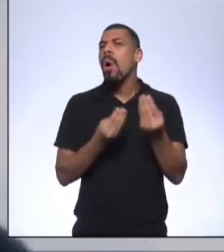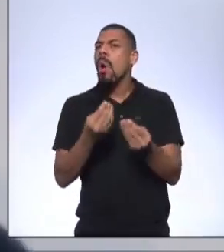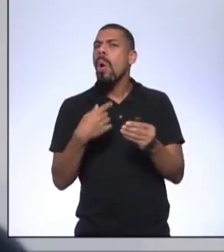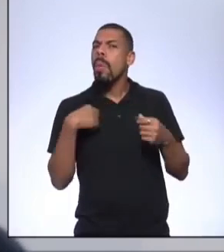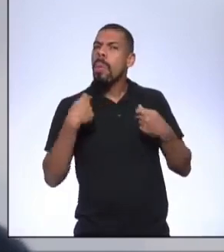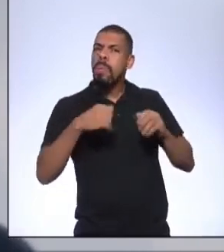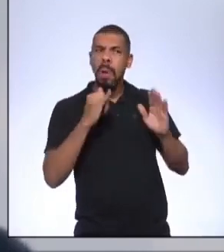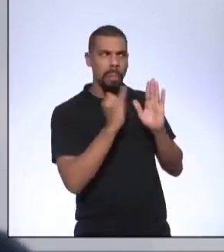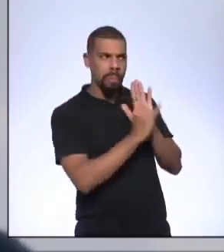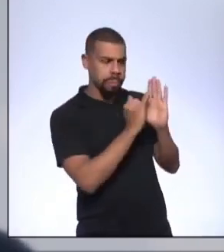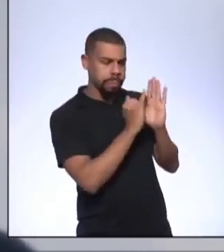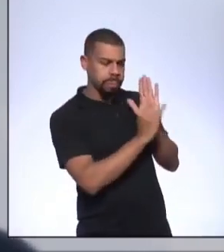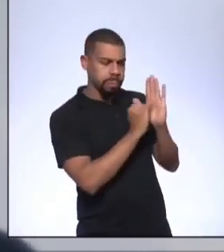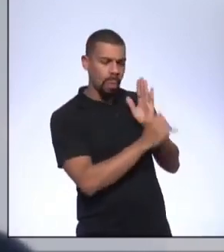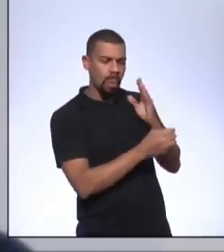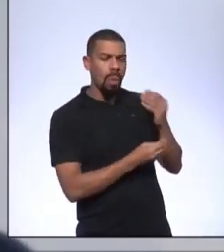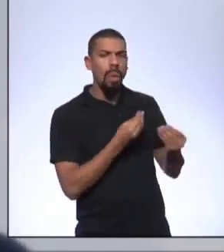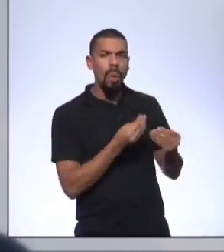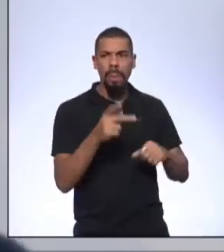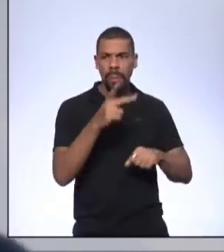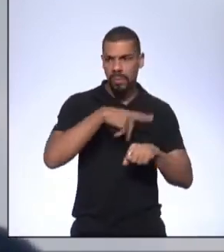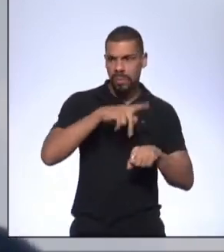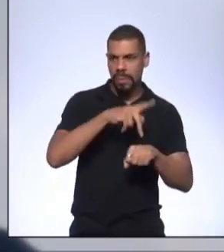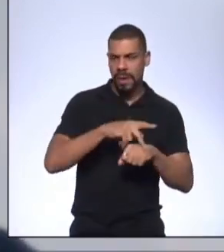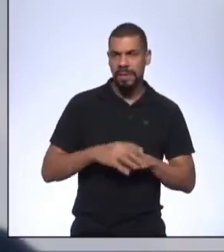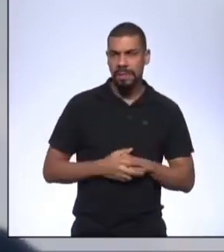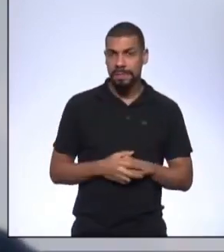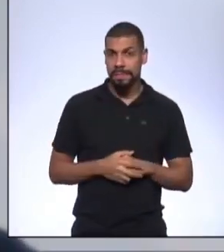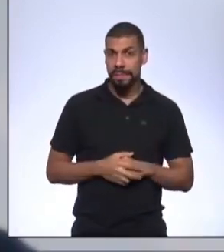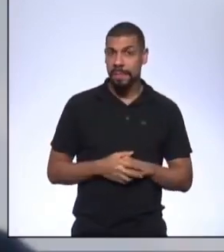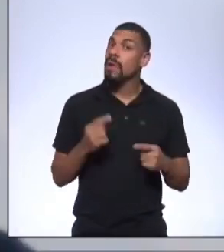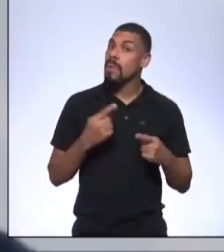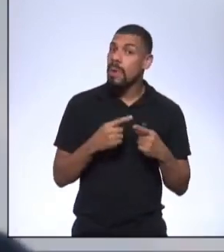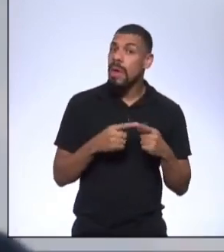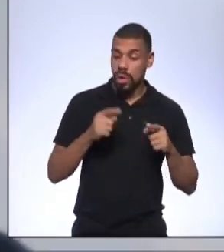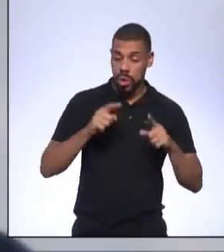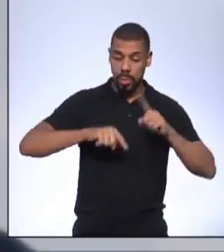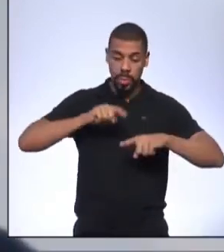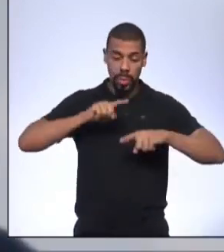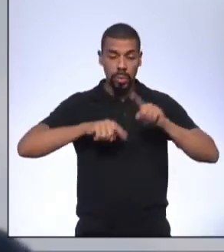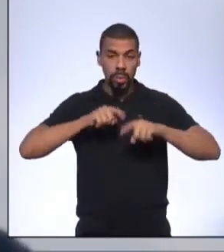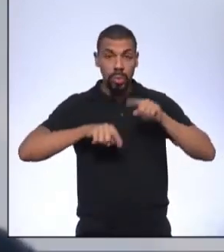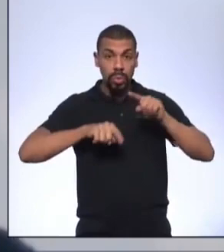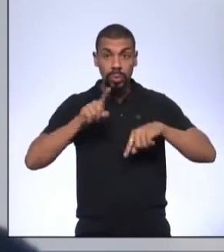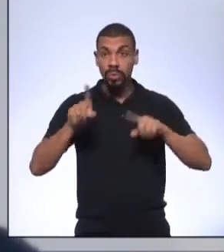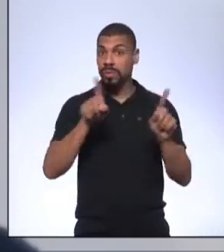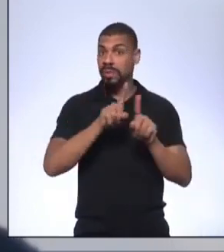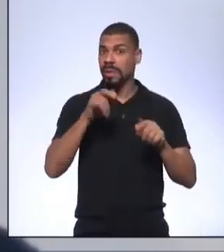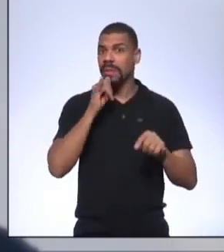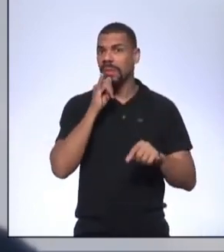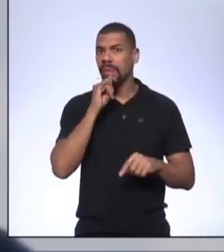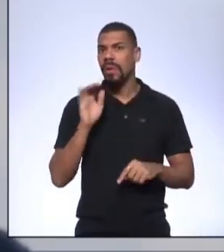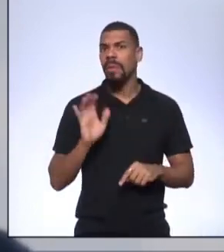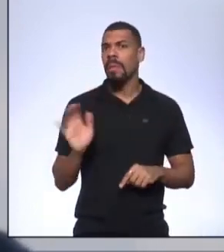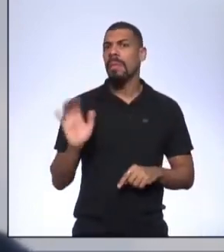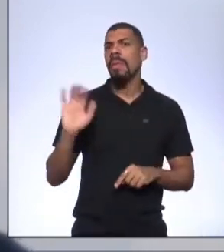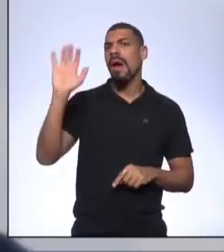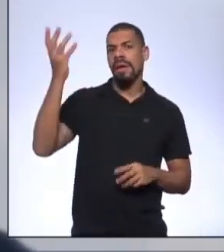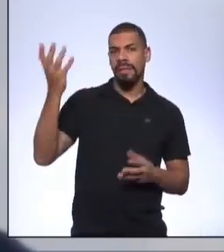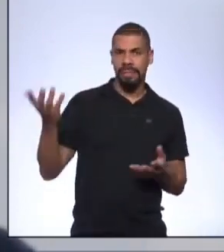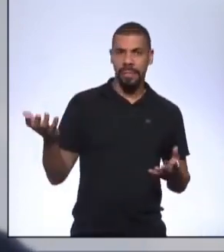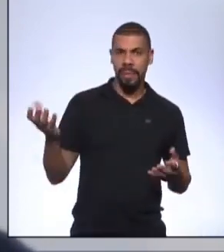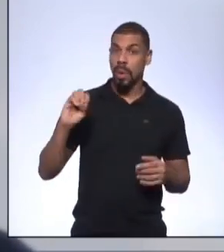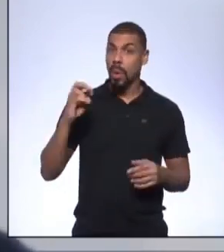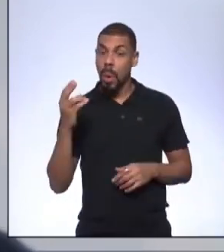para um produto de fora entrar no nosso país, né? Para que esse produto não seja tão barato, de forma